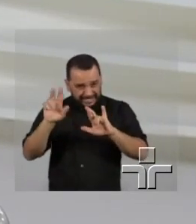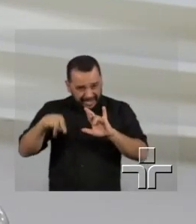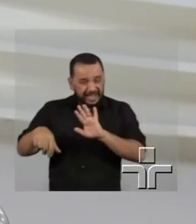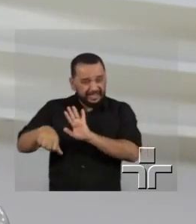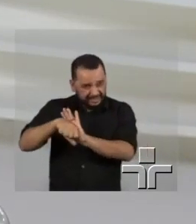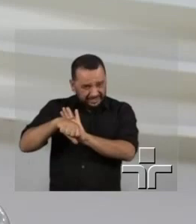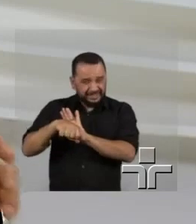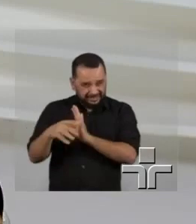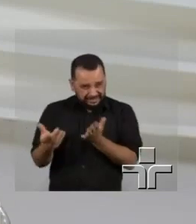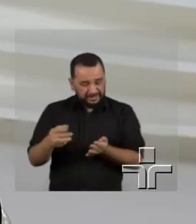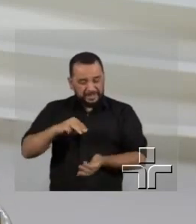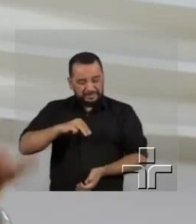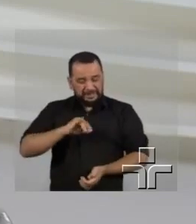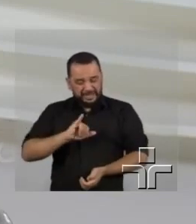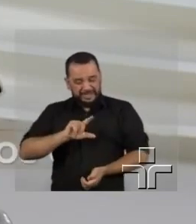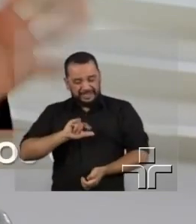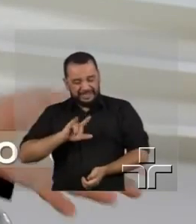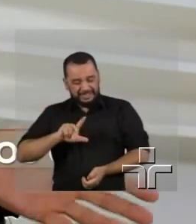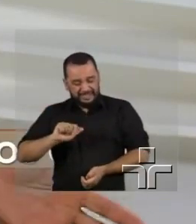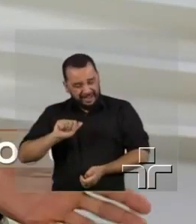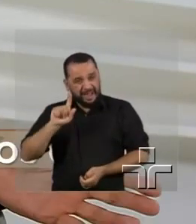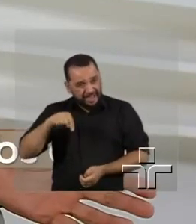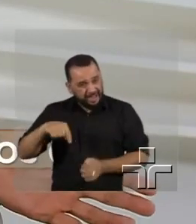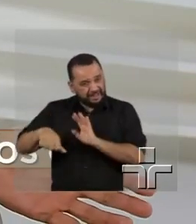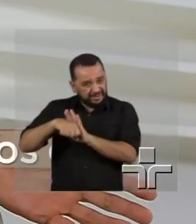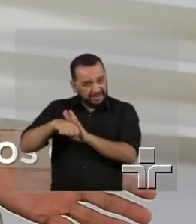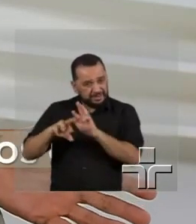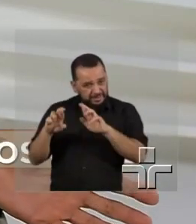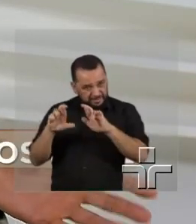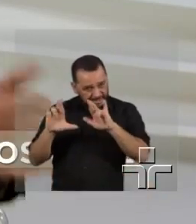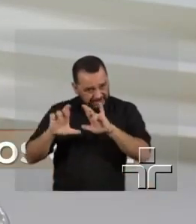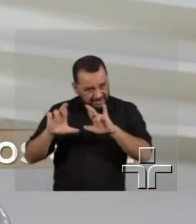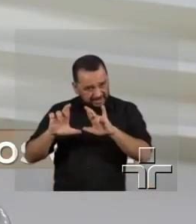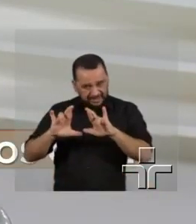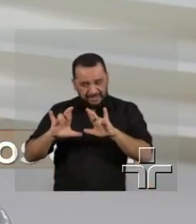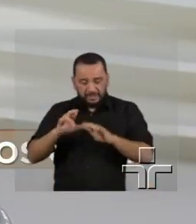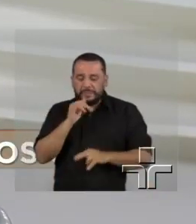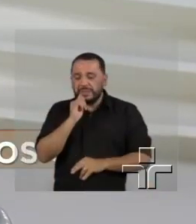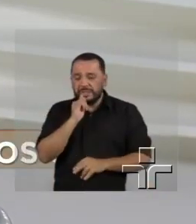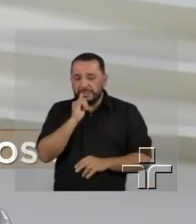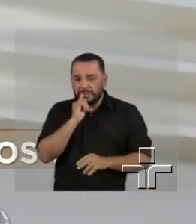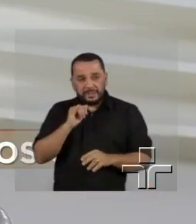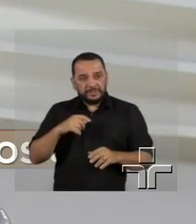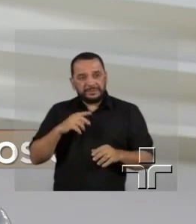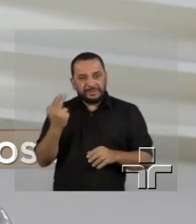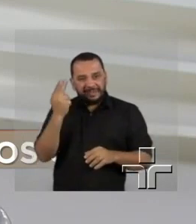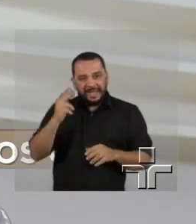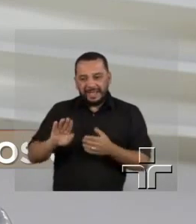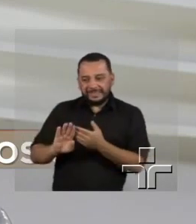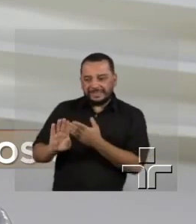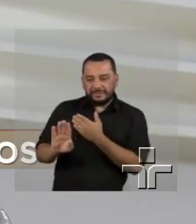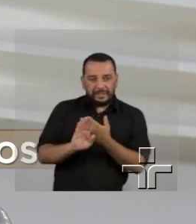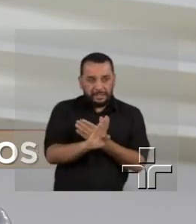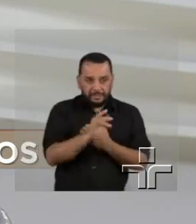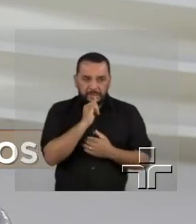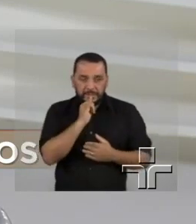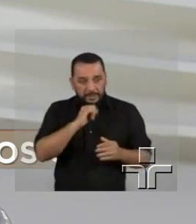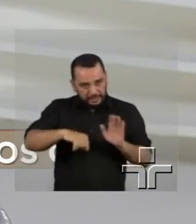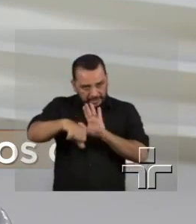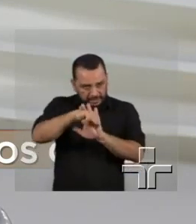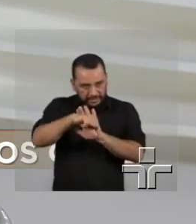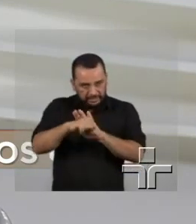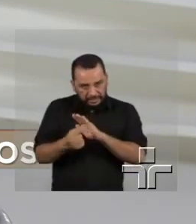disso. Mas o Exército, o período que ficou lá, limpou. Tem que terminar. Tá, a gente continua no assunto